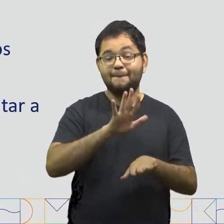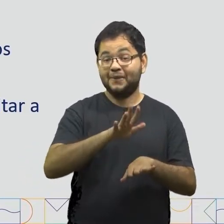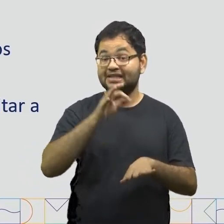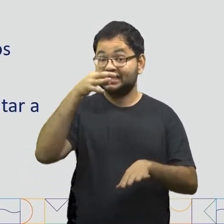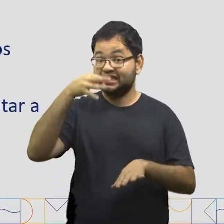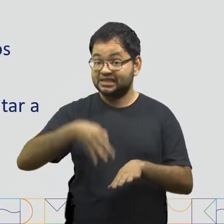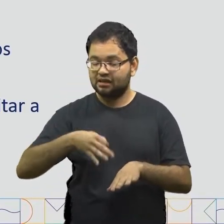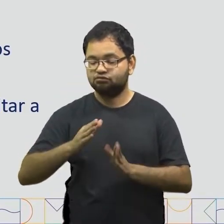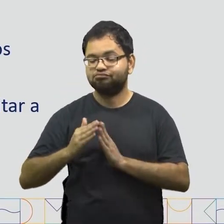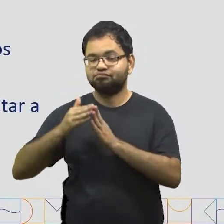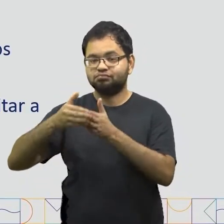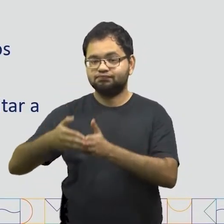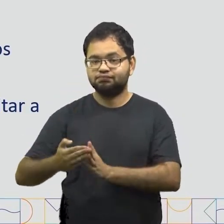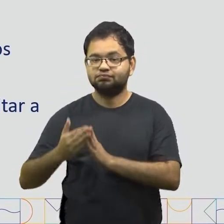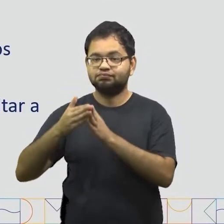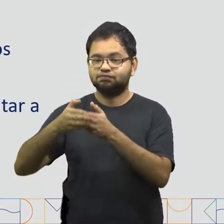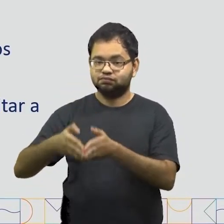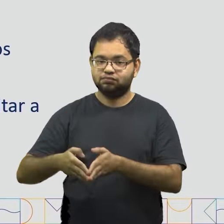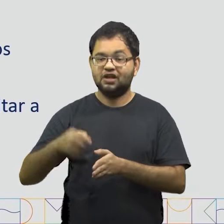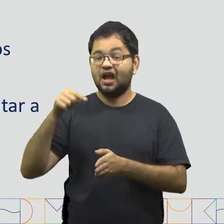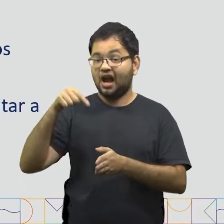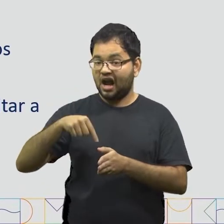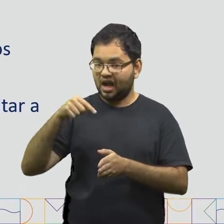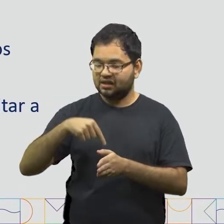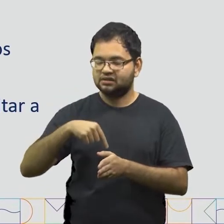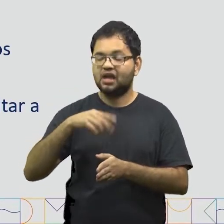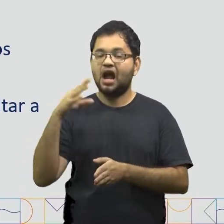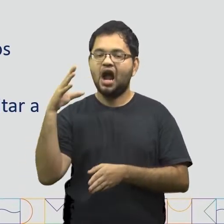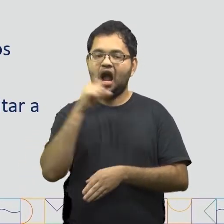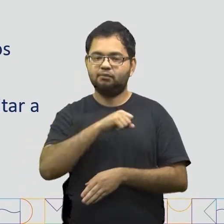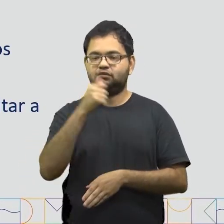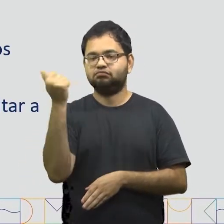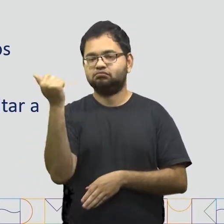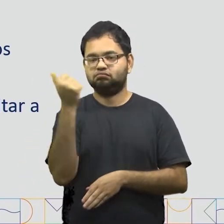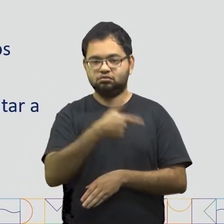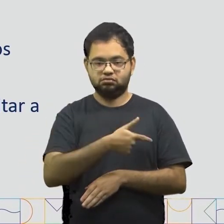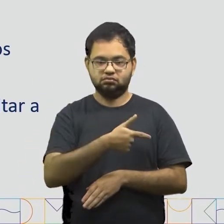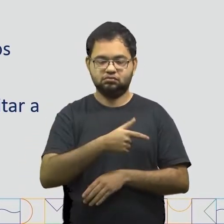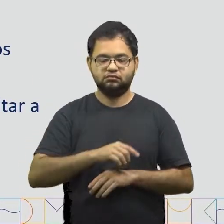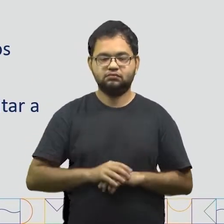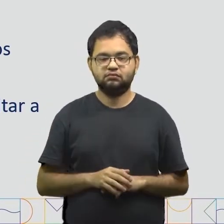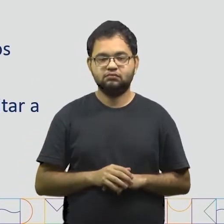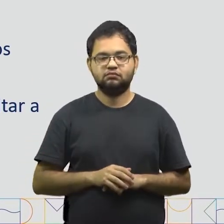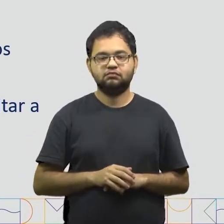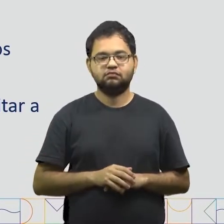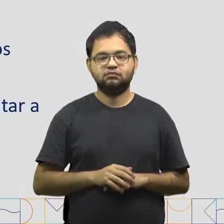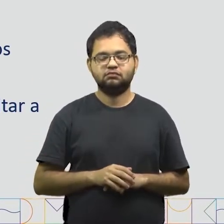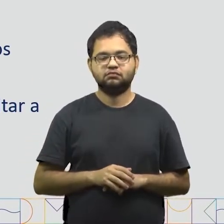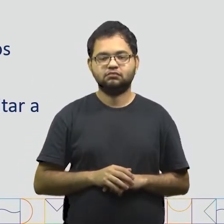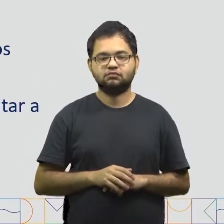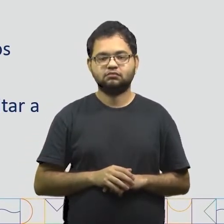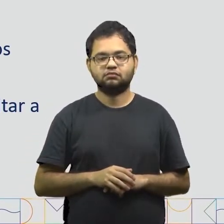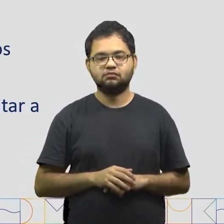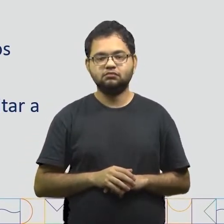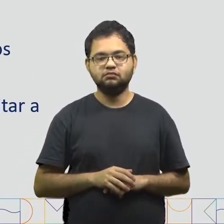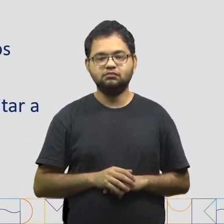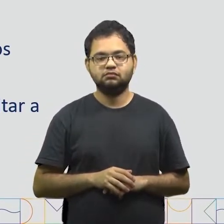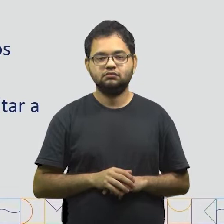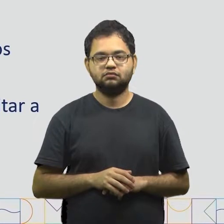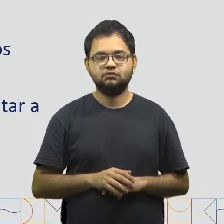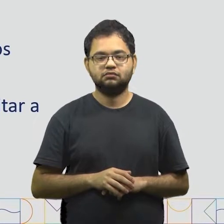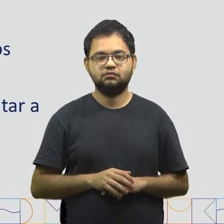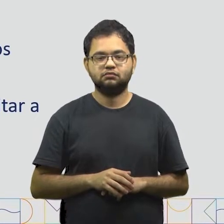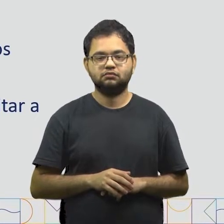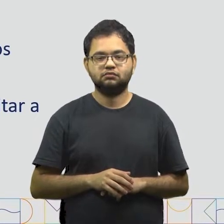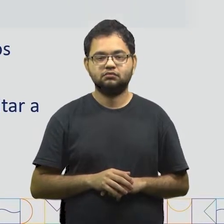sim por via marítima essa assim era a forma mais rápida muito mais do que a terrestre vamos a